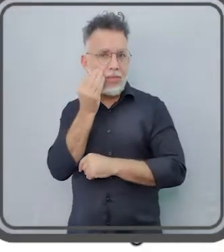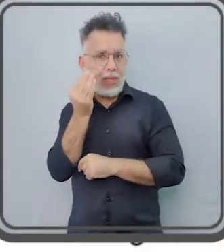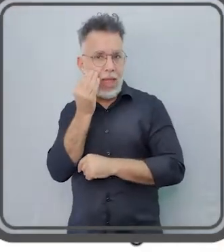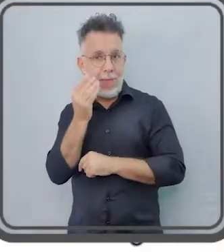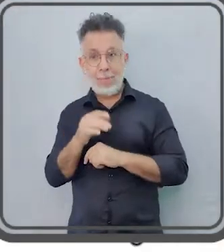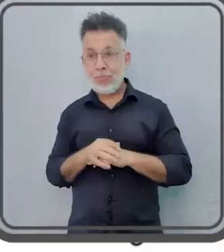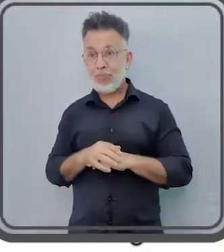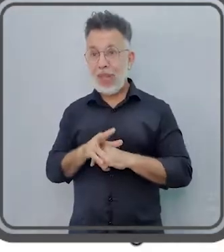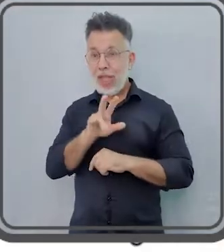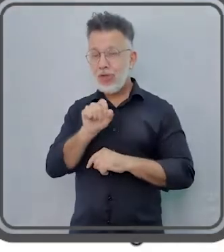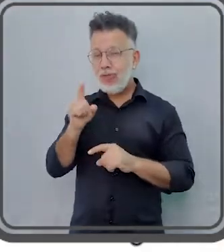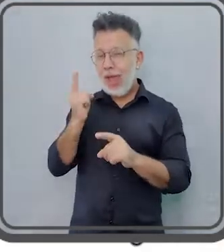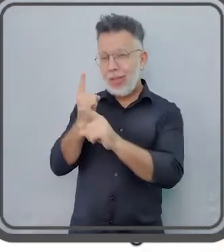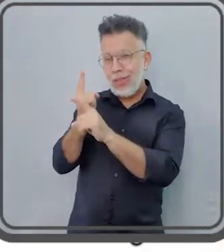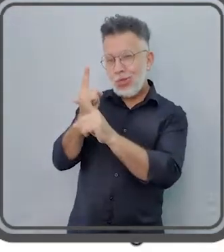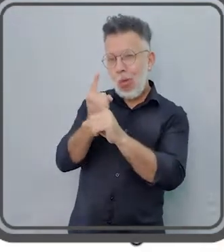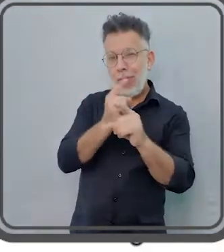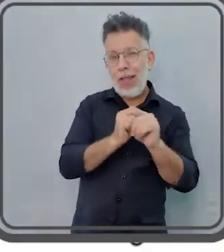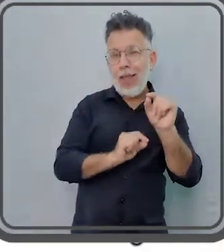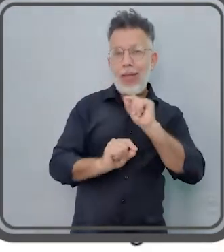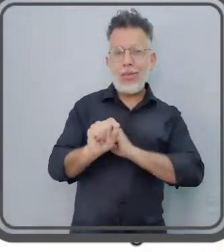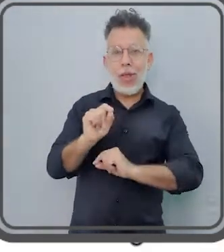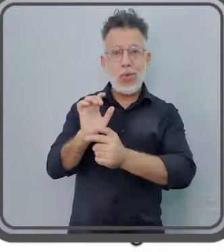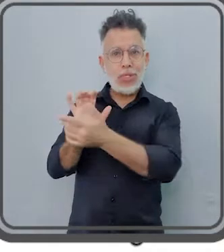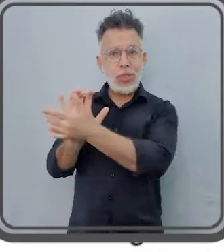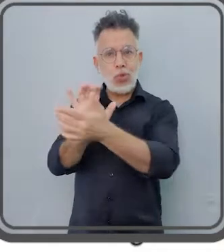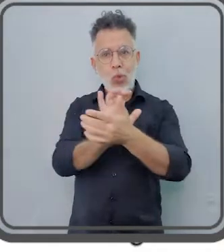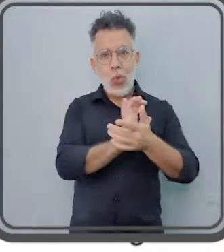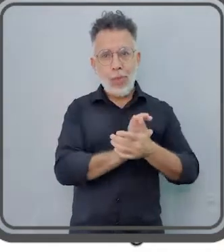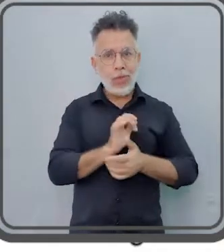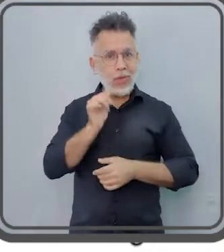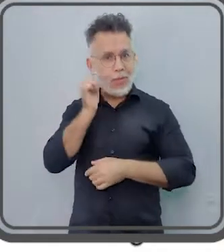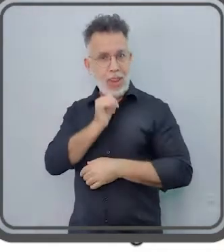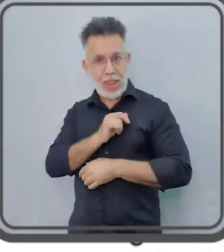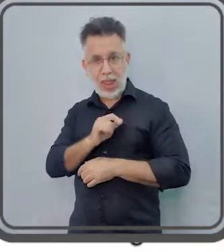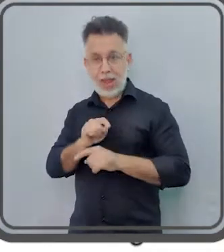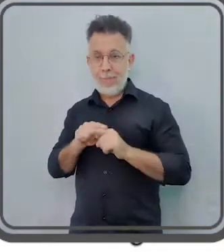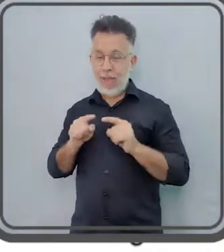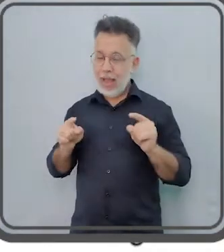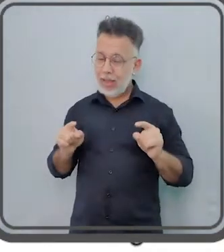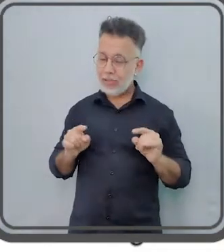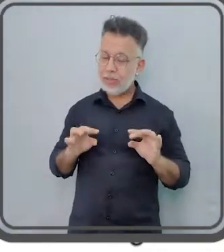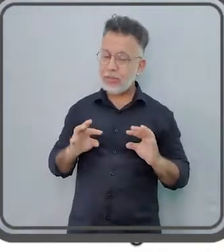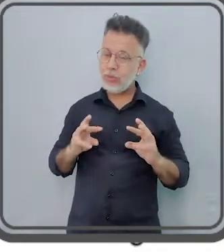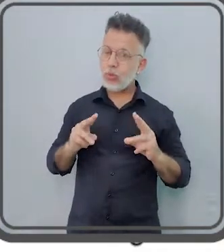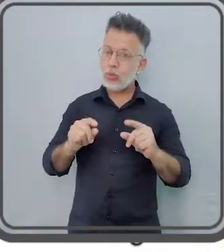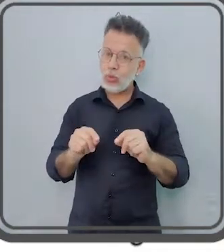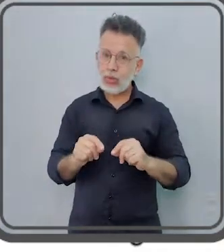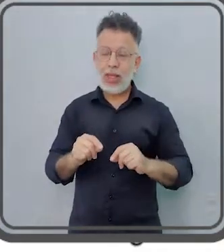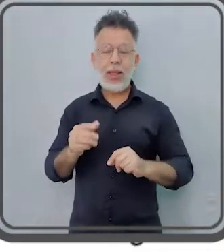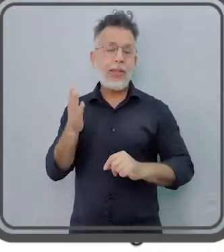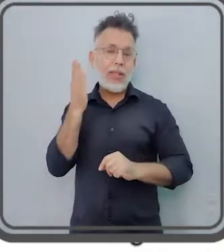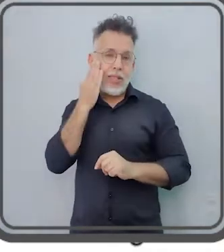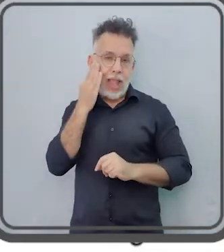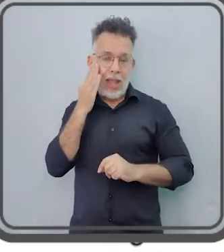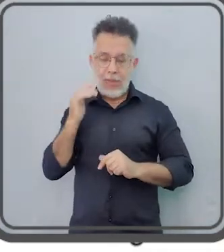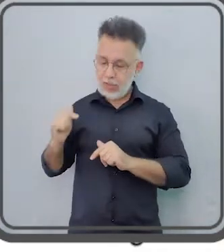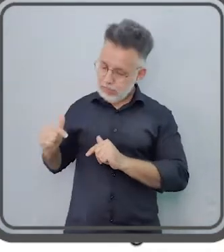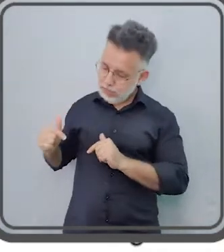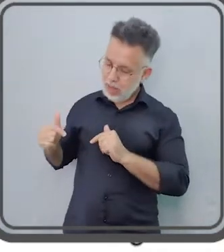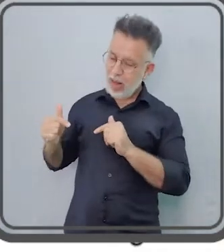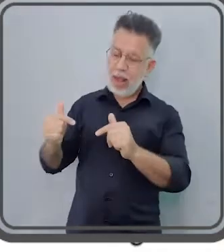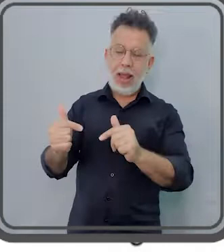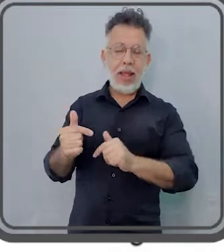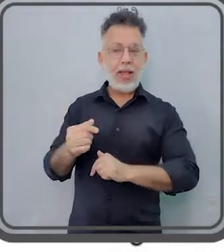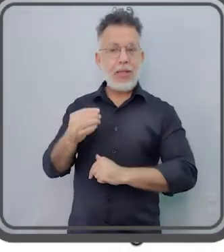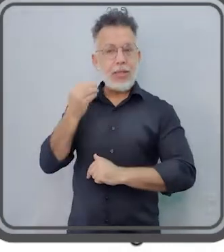gente vai descobrindo quem são esses grandes grupos. Mas, de qualquer maneira, o que a gente sabe aqui na FIU é que a jornada da intimidade,